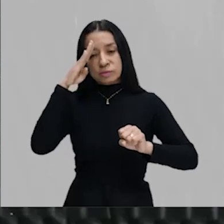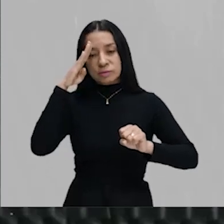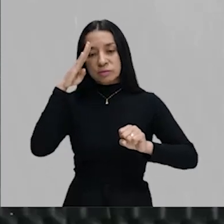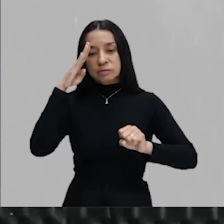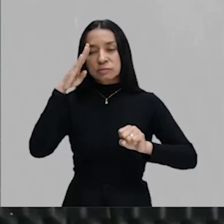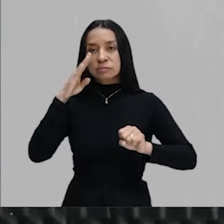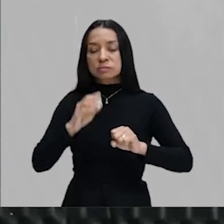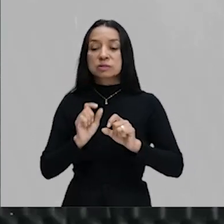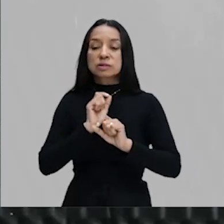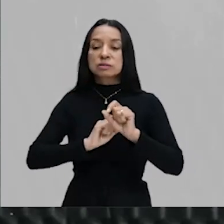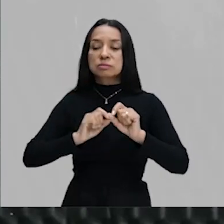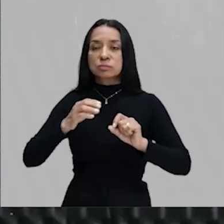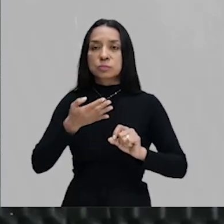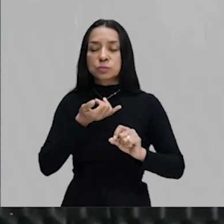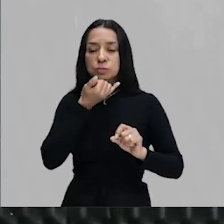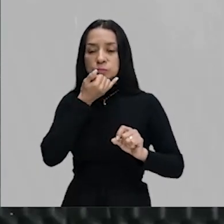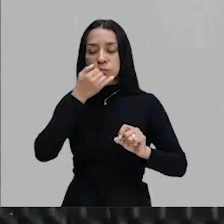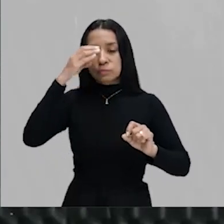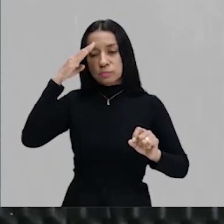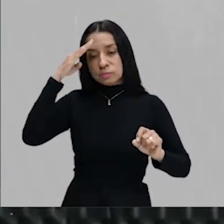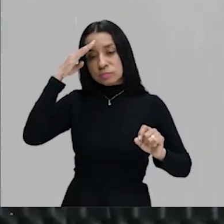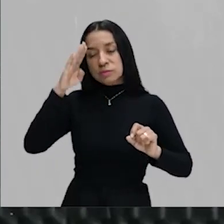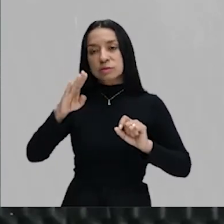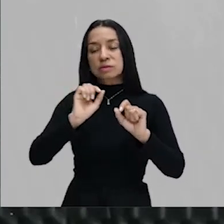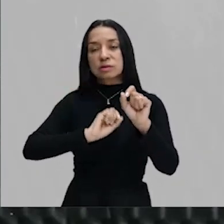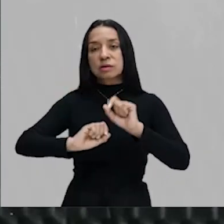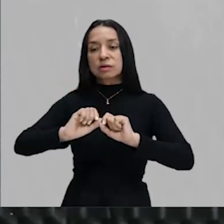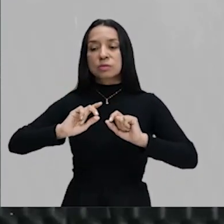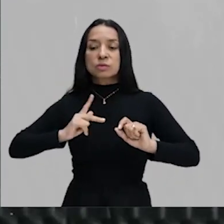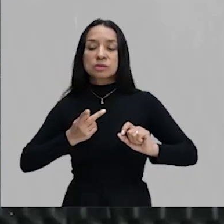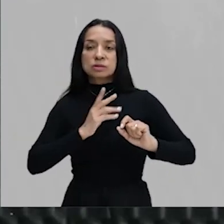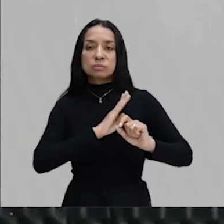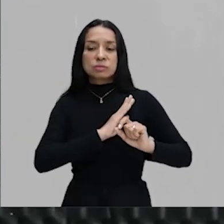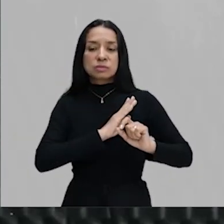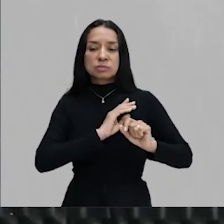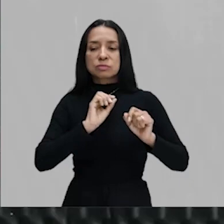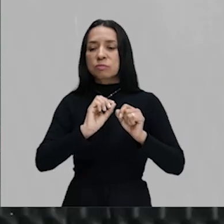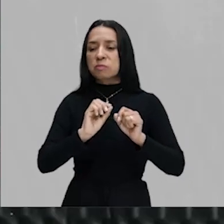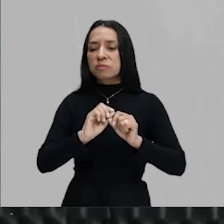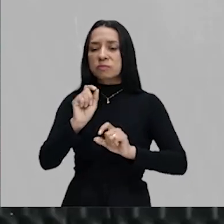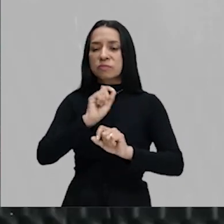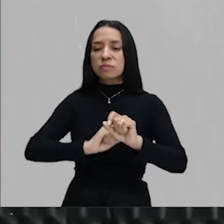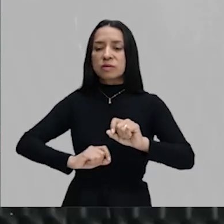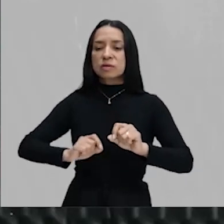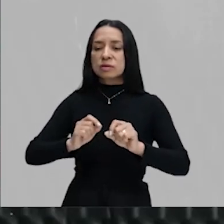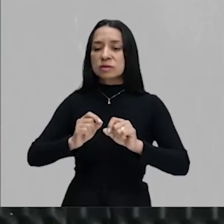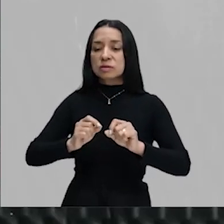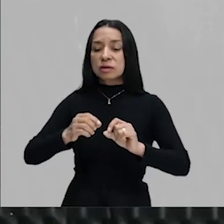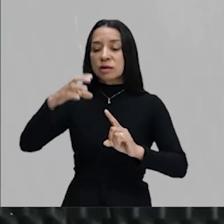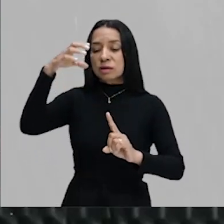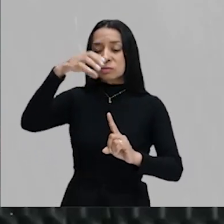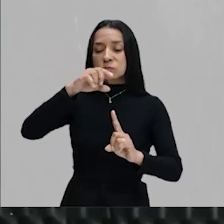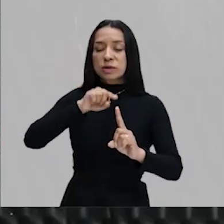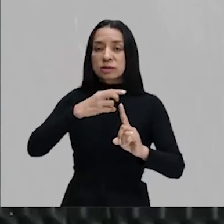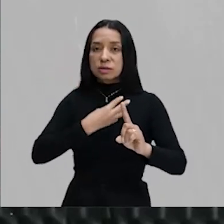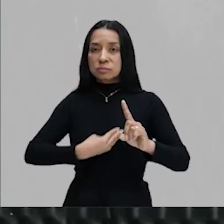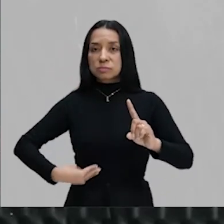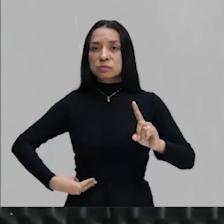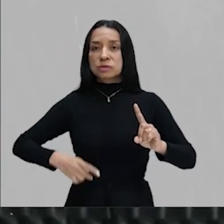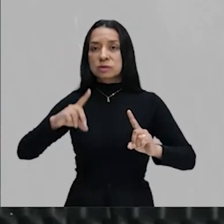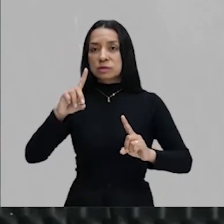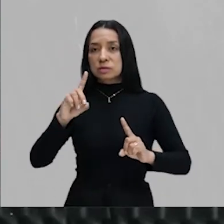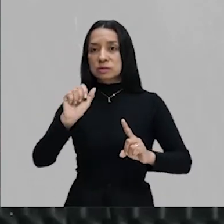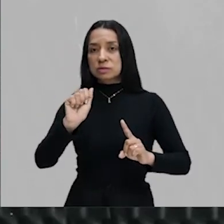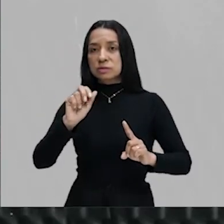hebreus tenha sido realizado na época de Davi, no reinado de Davi, na monarquia de Davi,